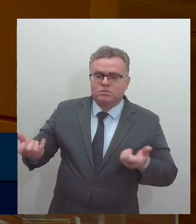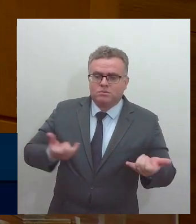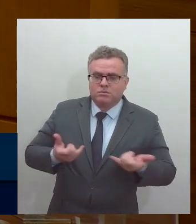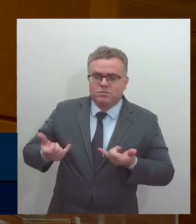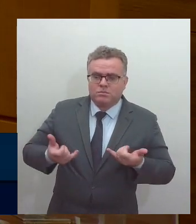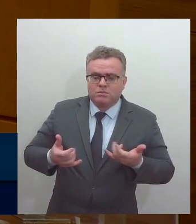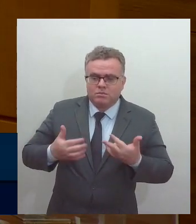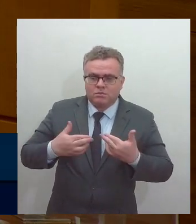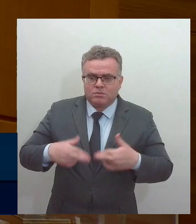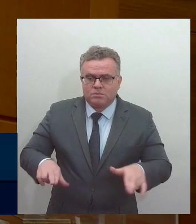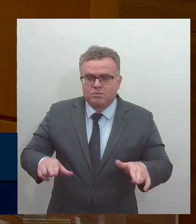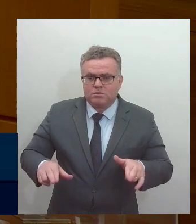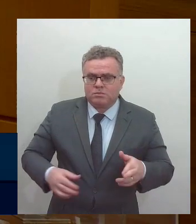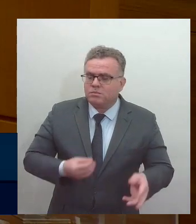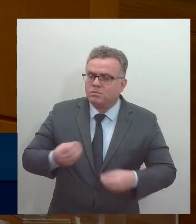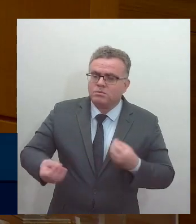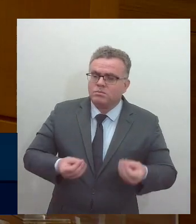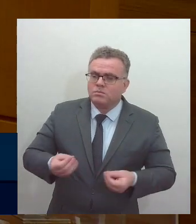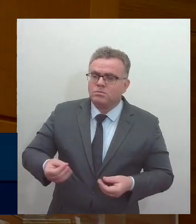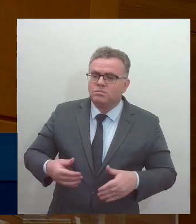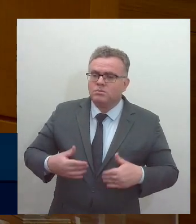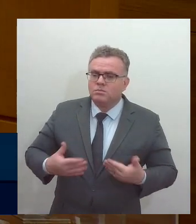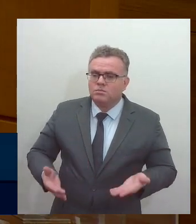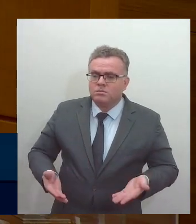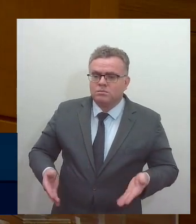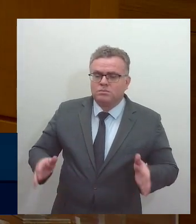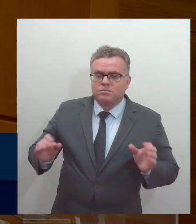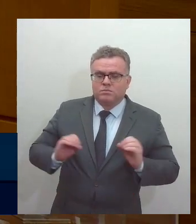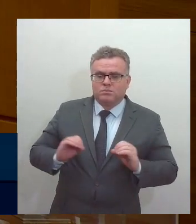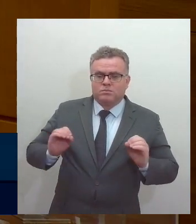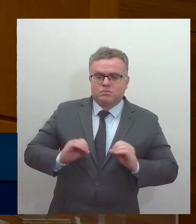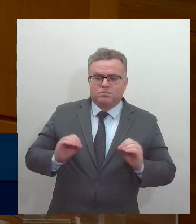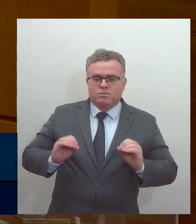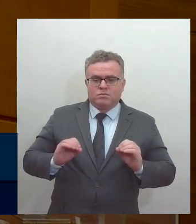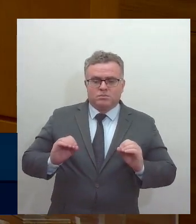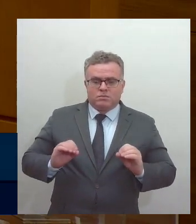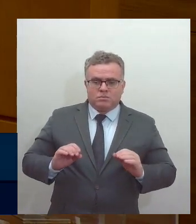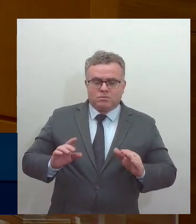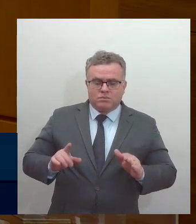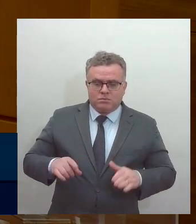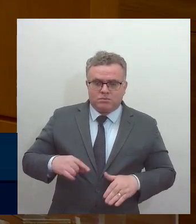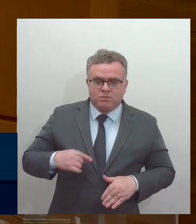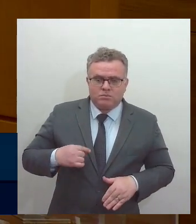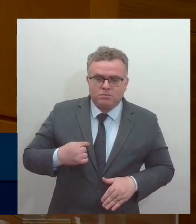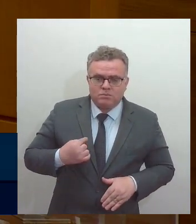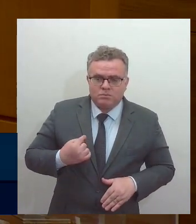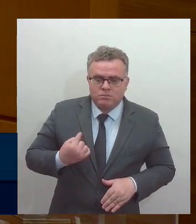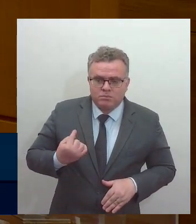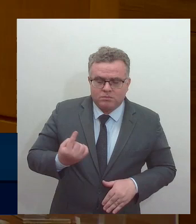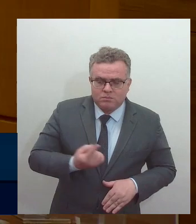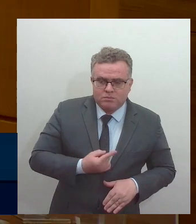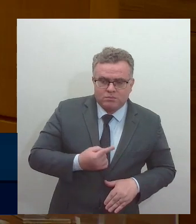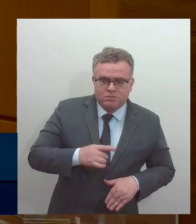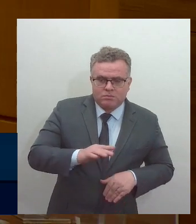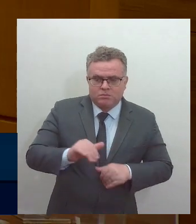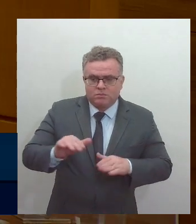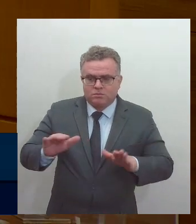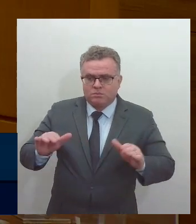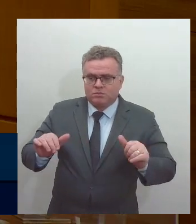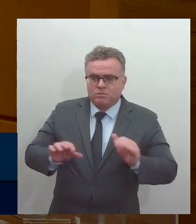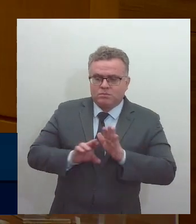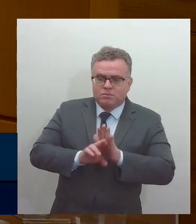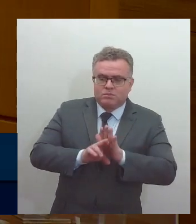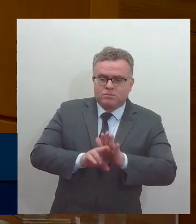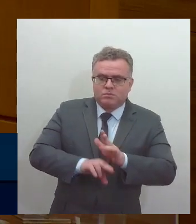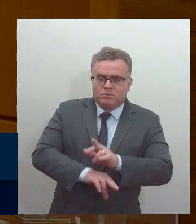evoluir. Uma audiência que nós ouvimos aqui diversos representantes das torcidas, dos